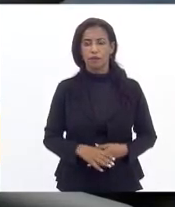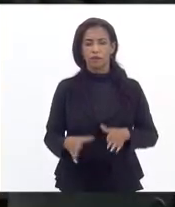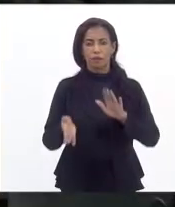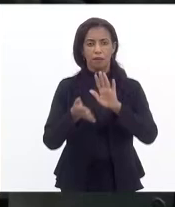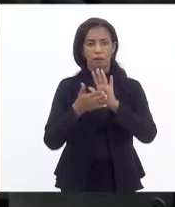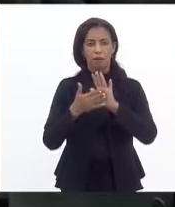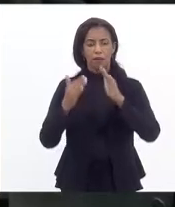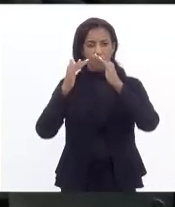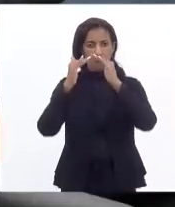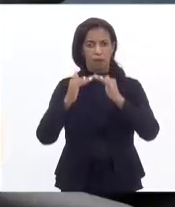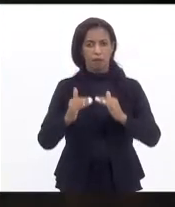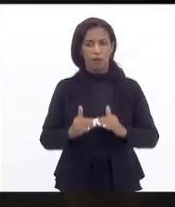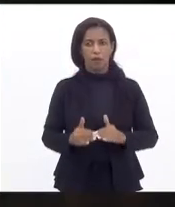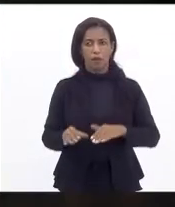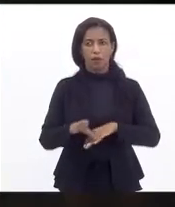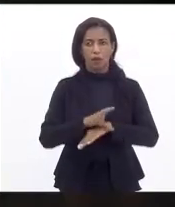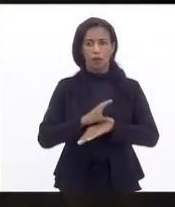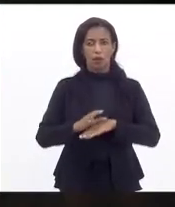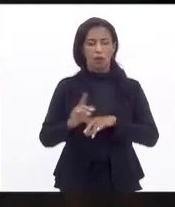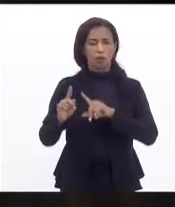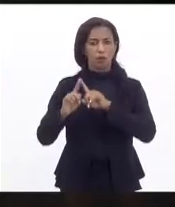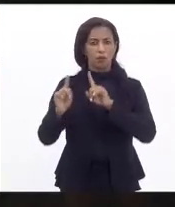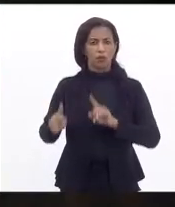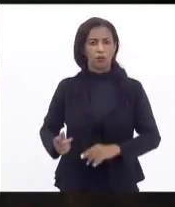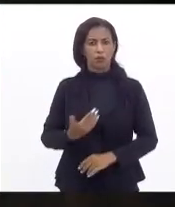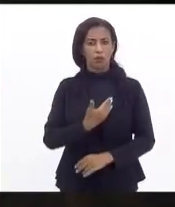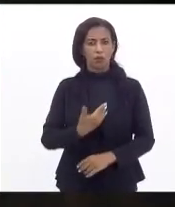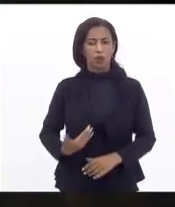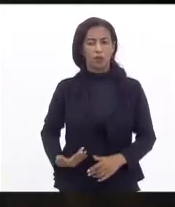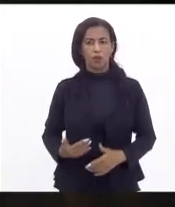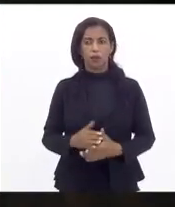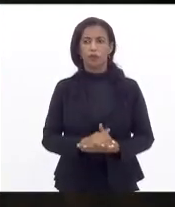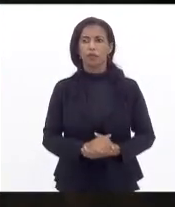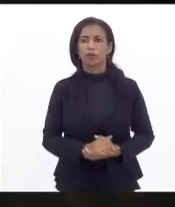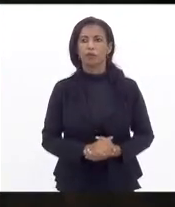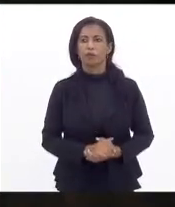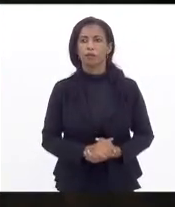Parecer favorável. Pela Comissão de Servidores Públicos,